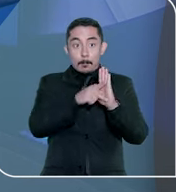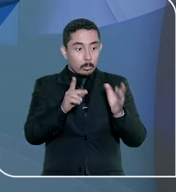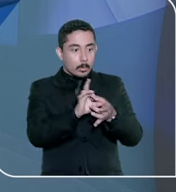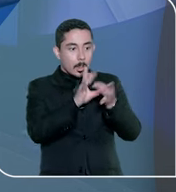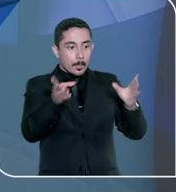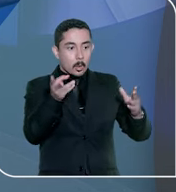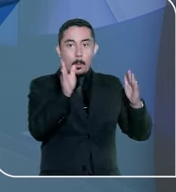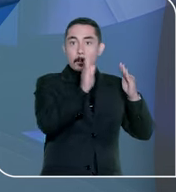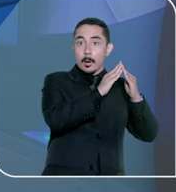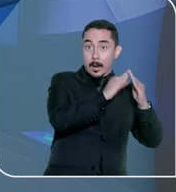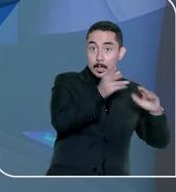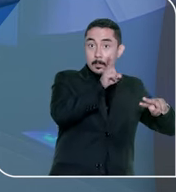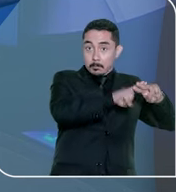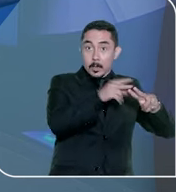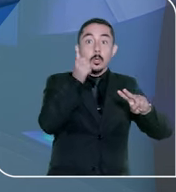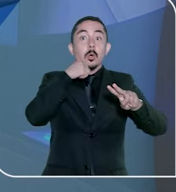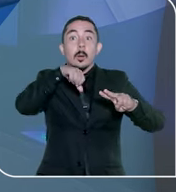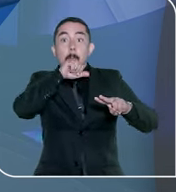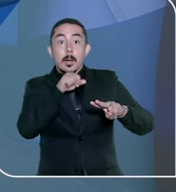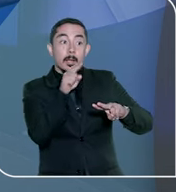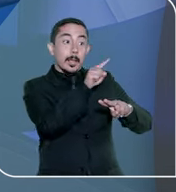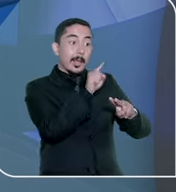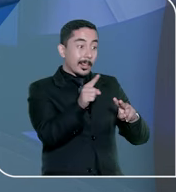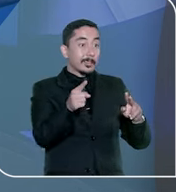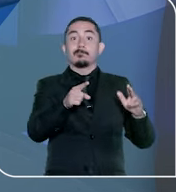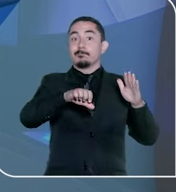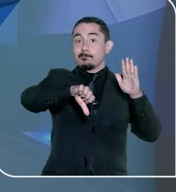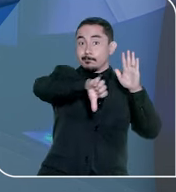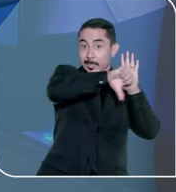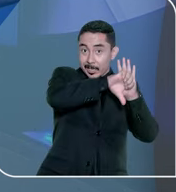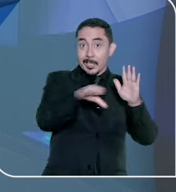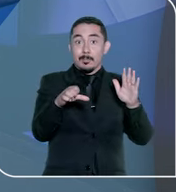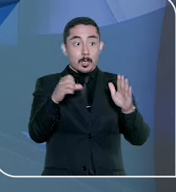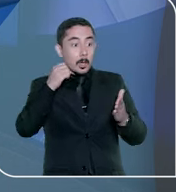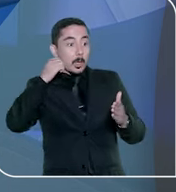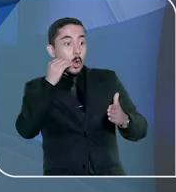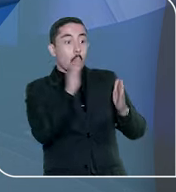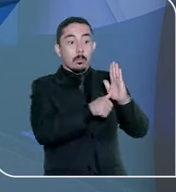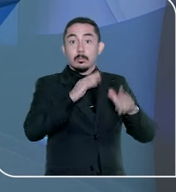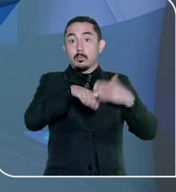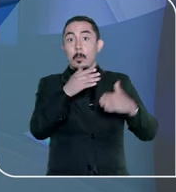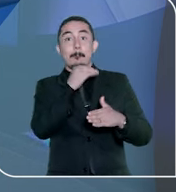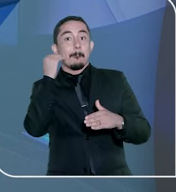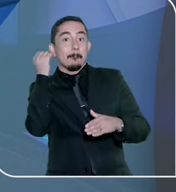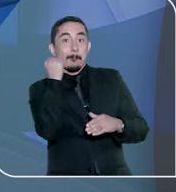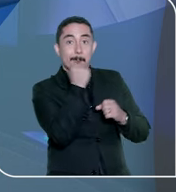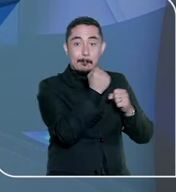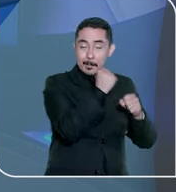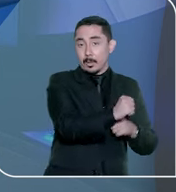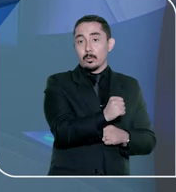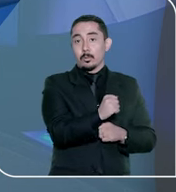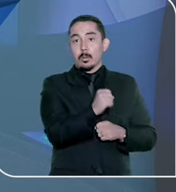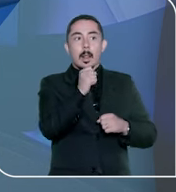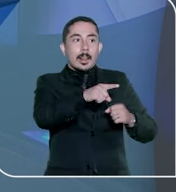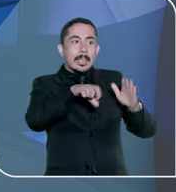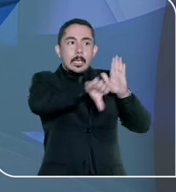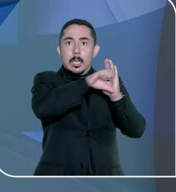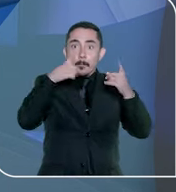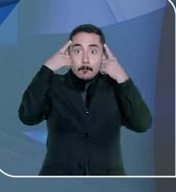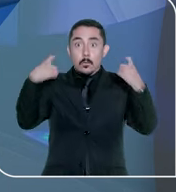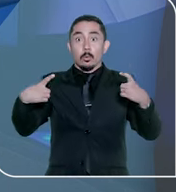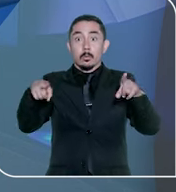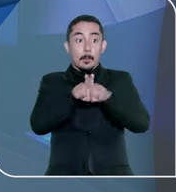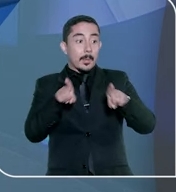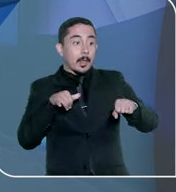concedeu prisão domiciliar a uma mãe condenada por latrocínio. Segundo o ministro, o crime foi violento e a mulher violou